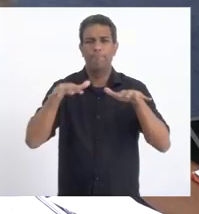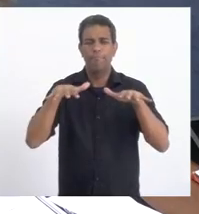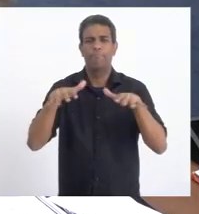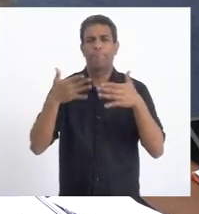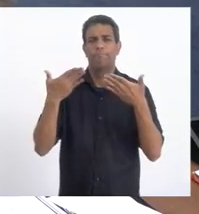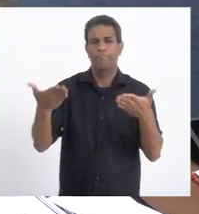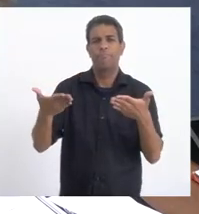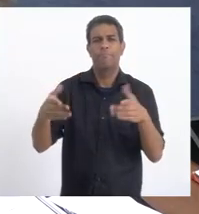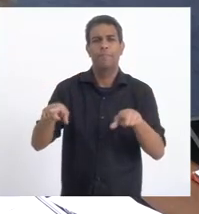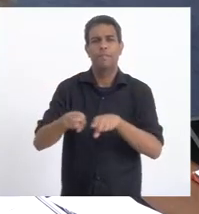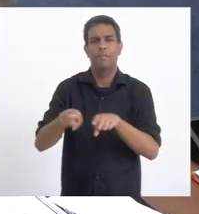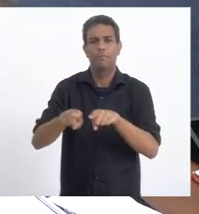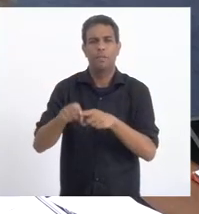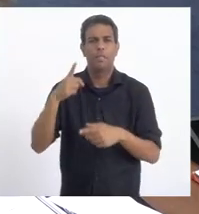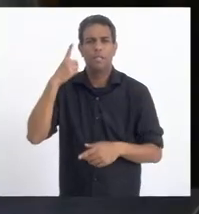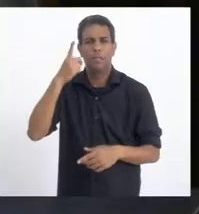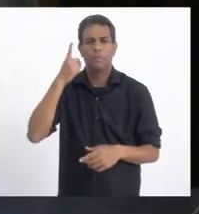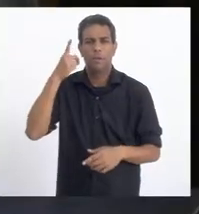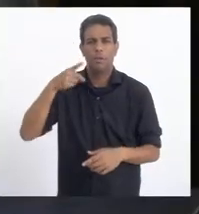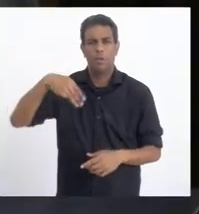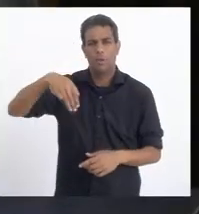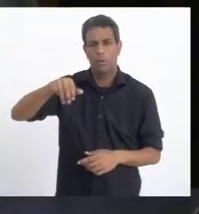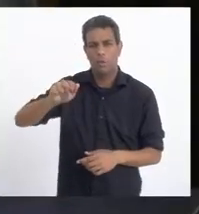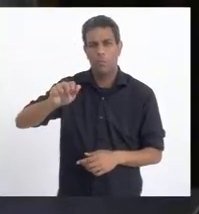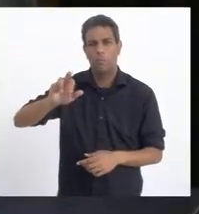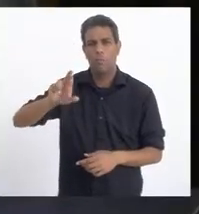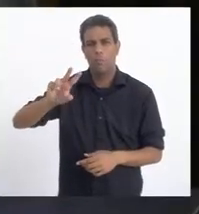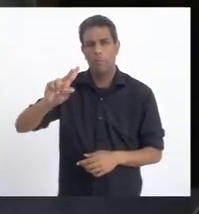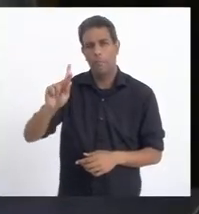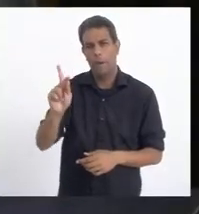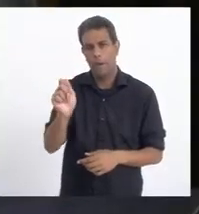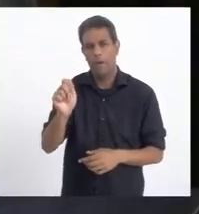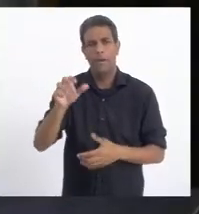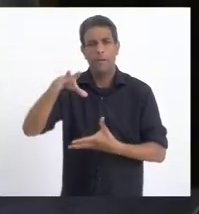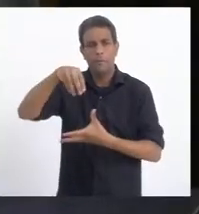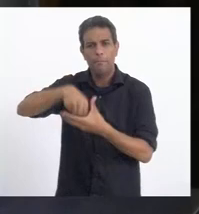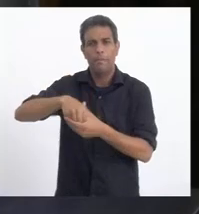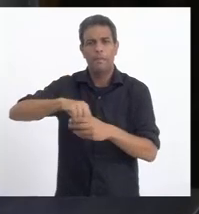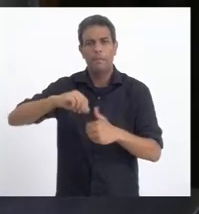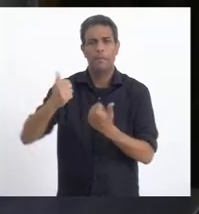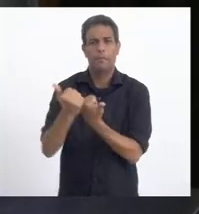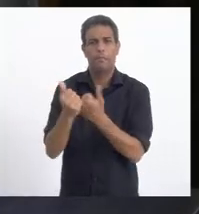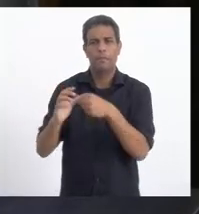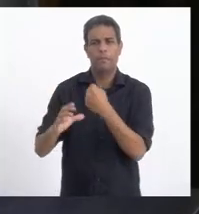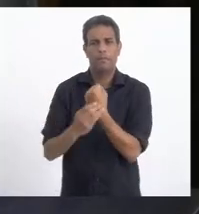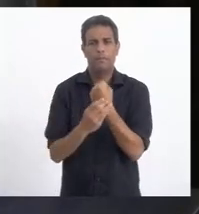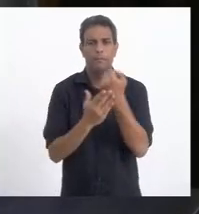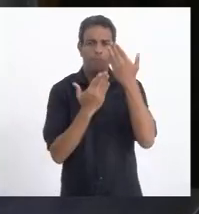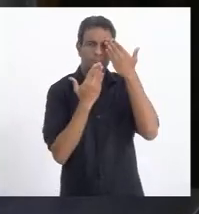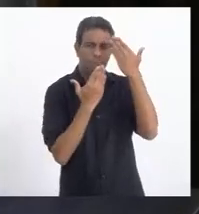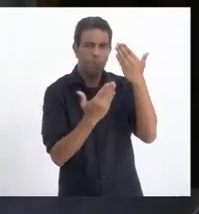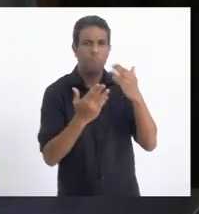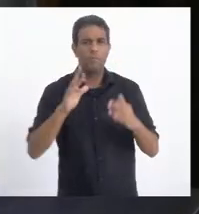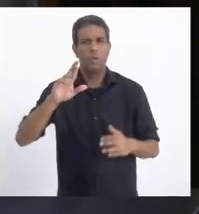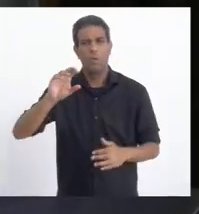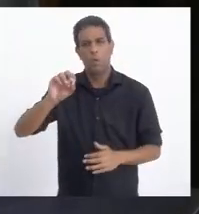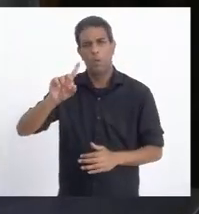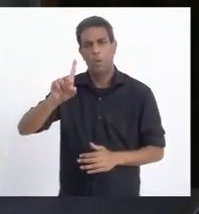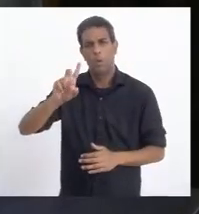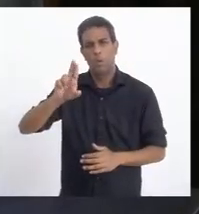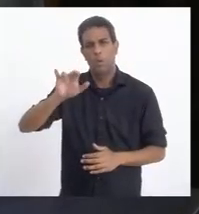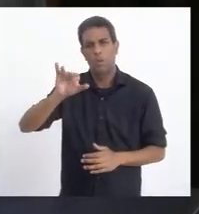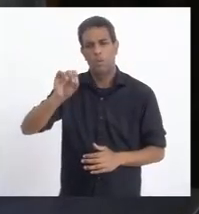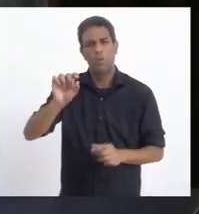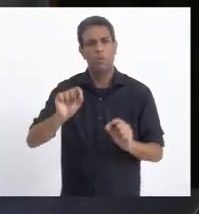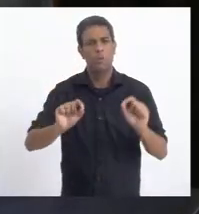Marta Rocha o nosso a deputada também representante da área de segurança Rodrigo Amorim nosso amigo aqui no